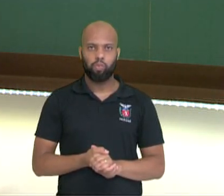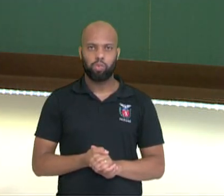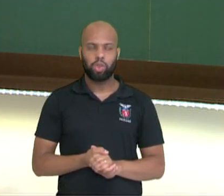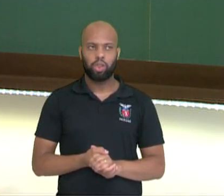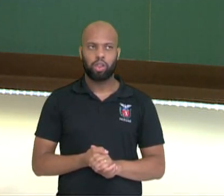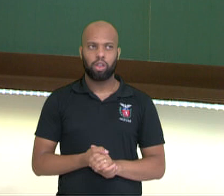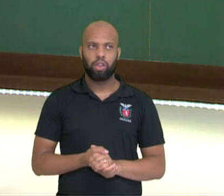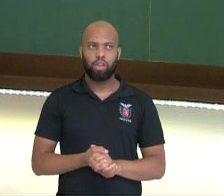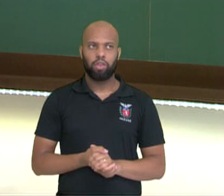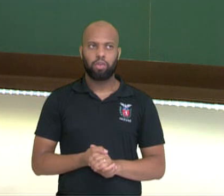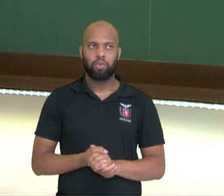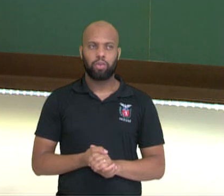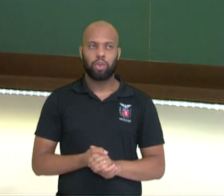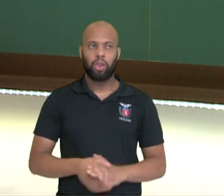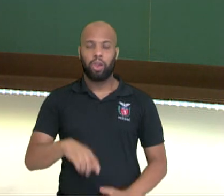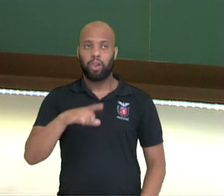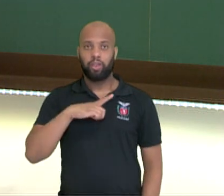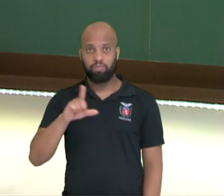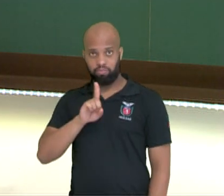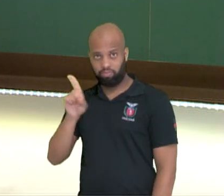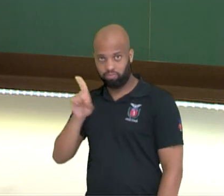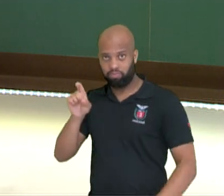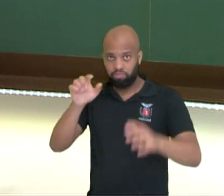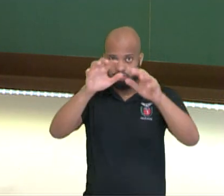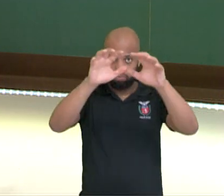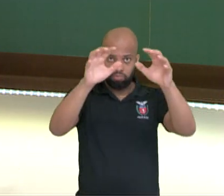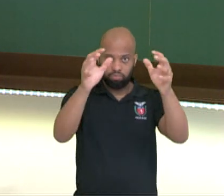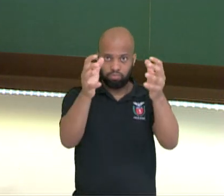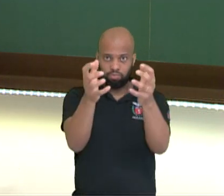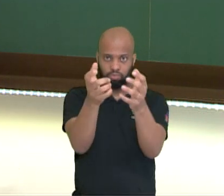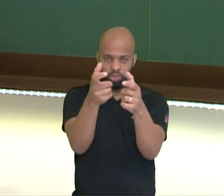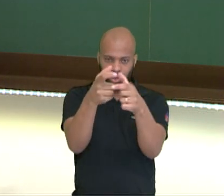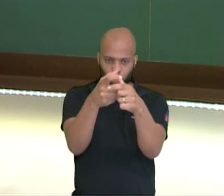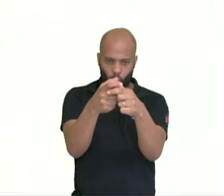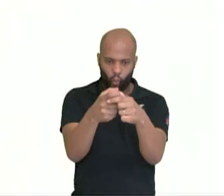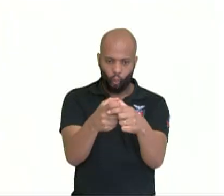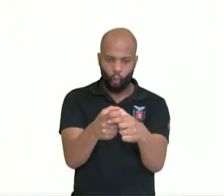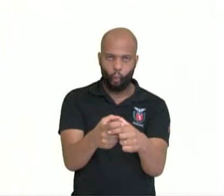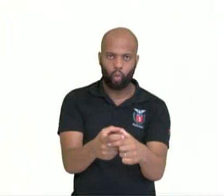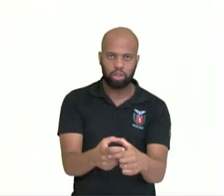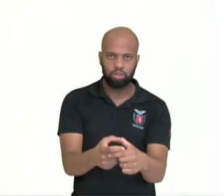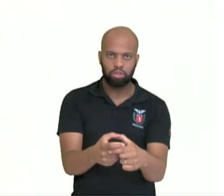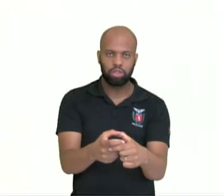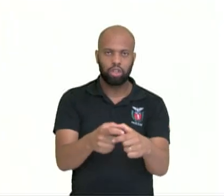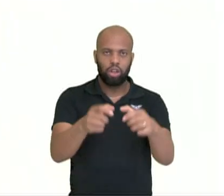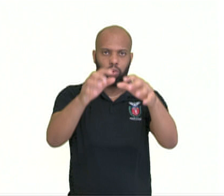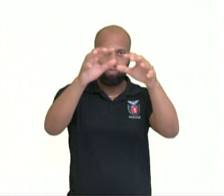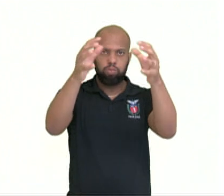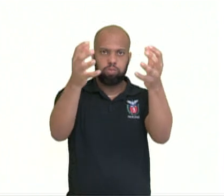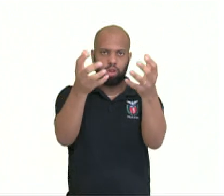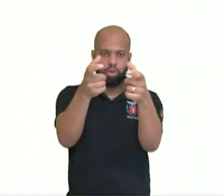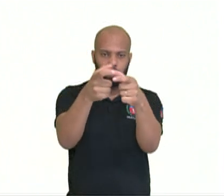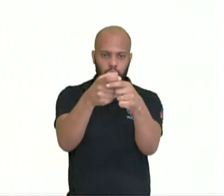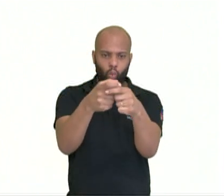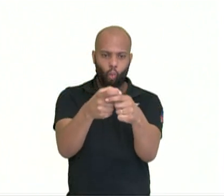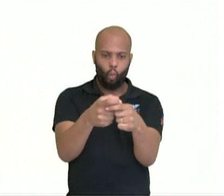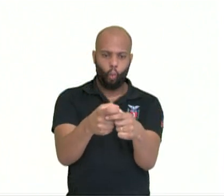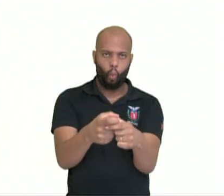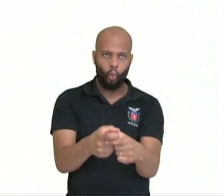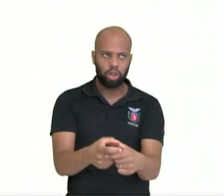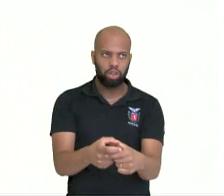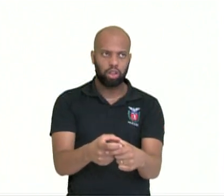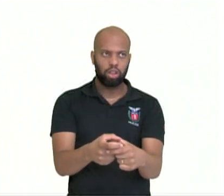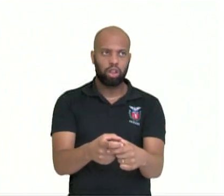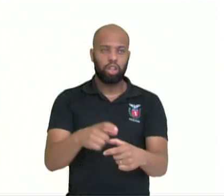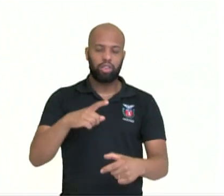veja só, eu tenho aqui um termoscópio, esse termoscópio tem um bulbo que é o sensor, eu